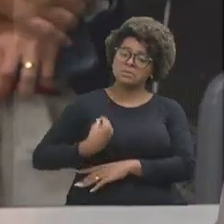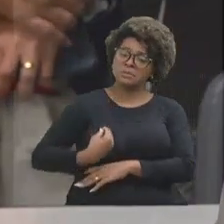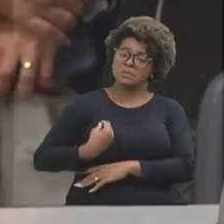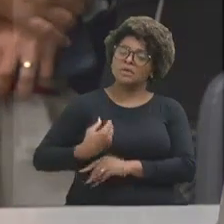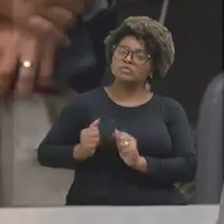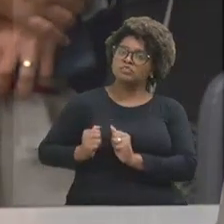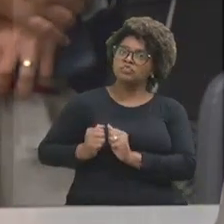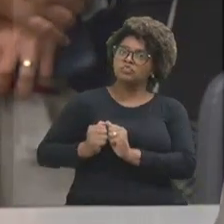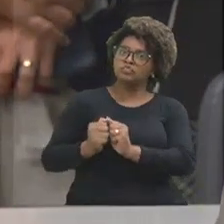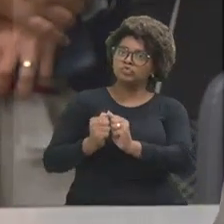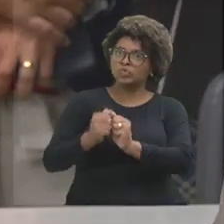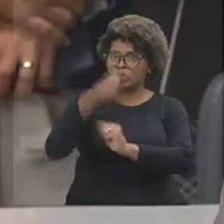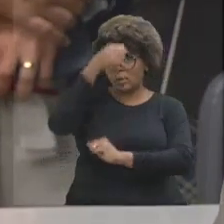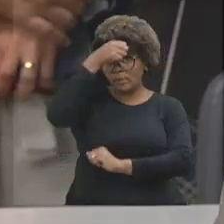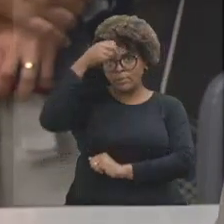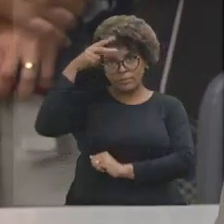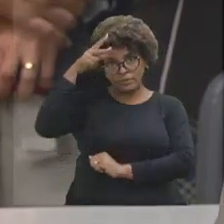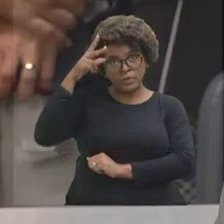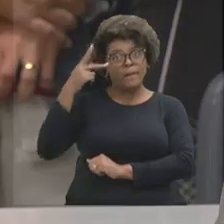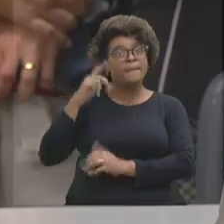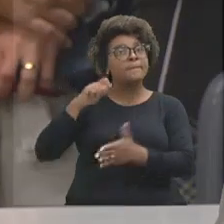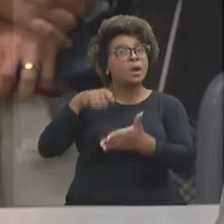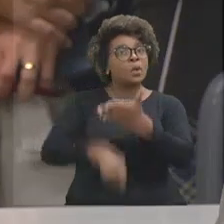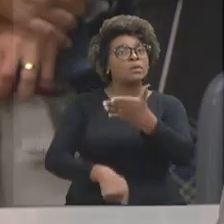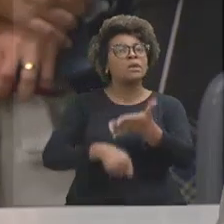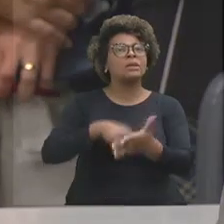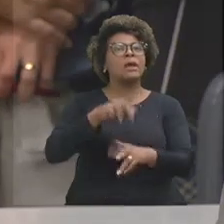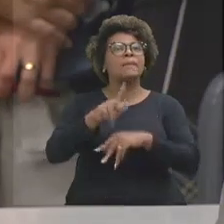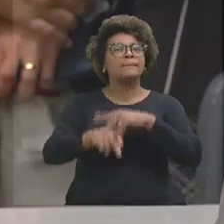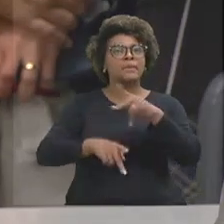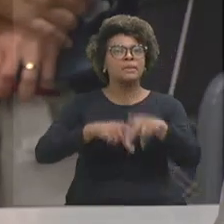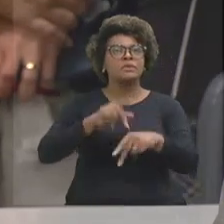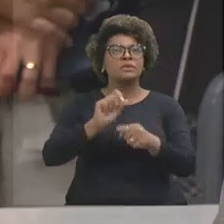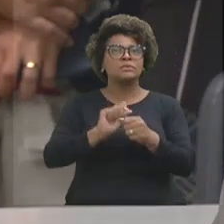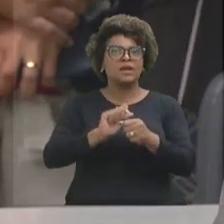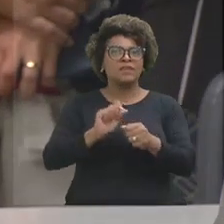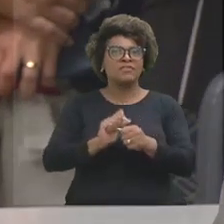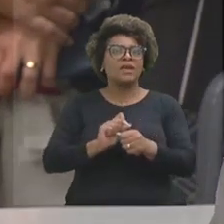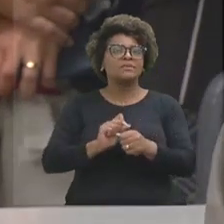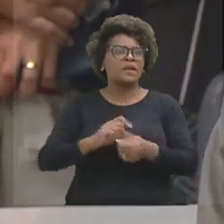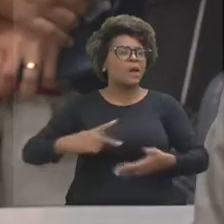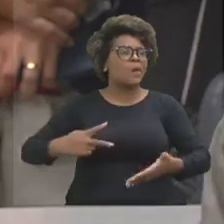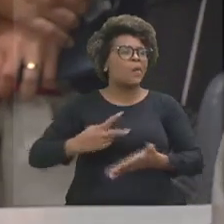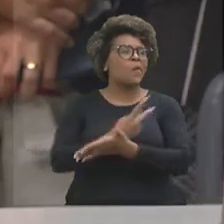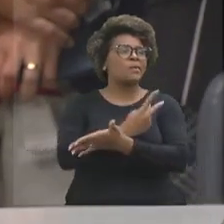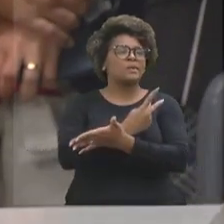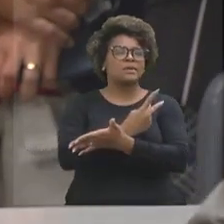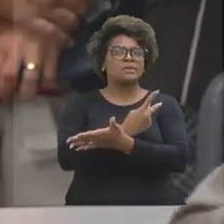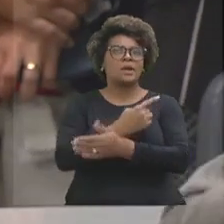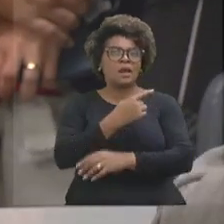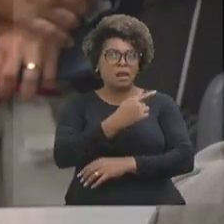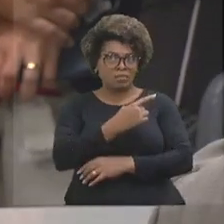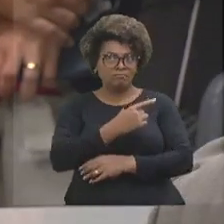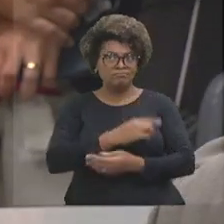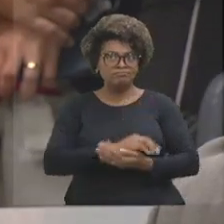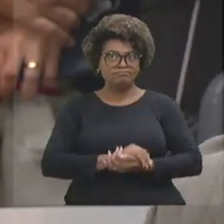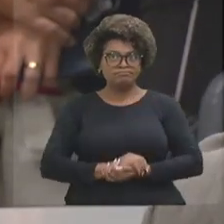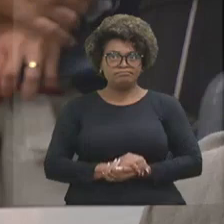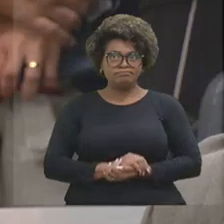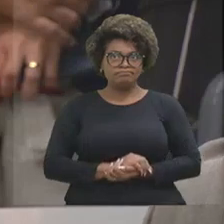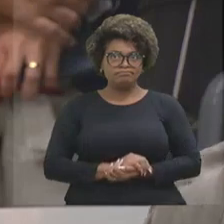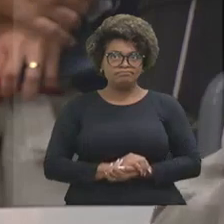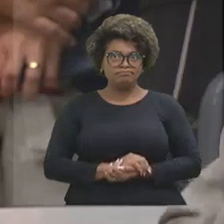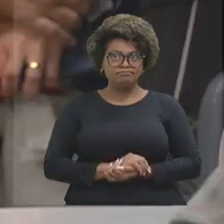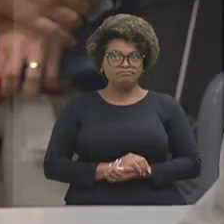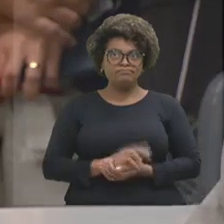possam ser contratadas as pessoas para fazer funcionar isso lá uma outra